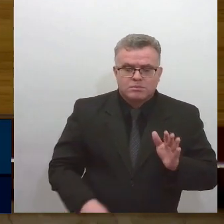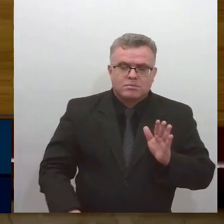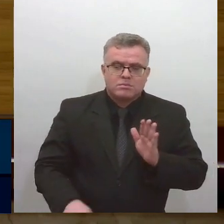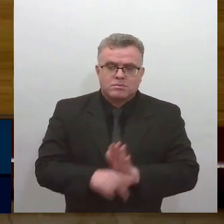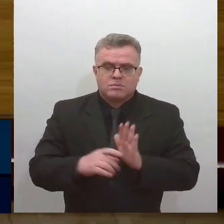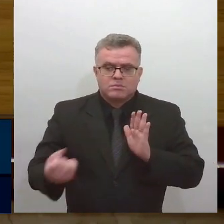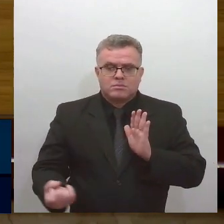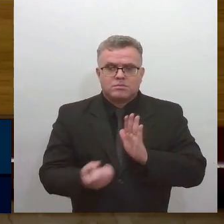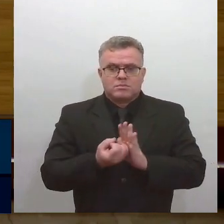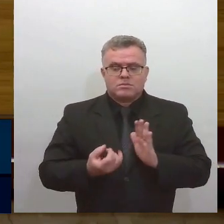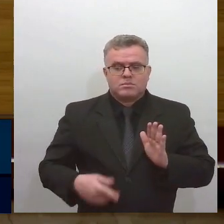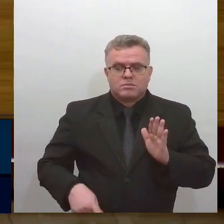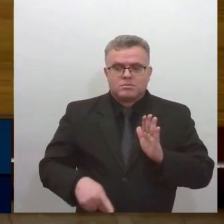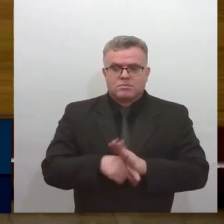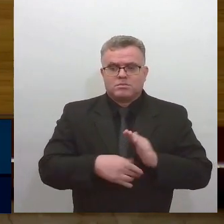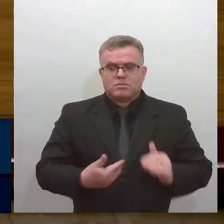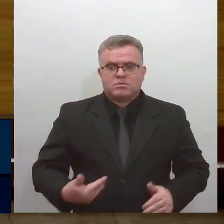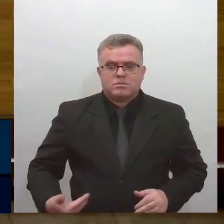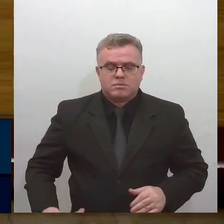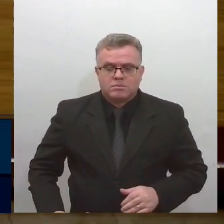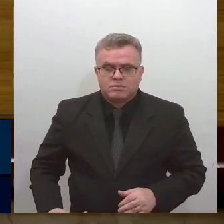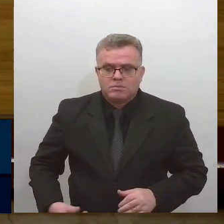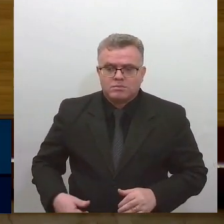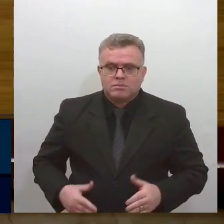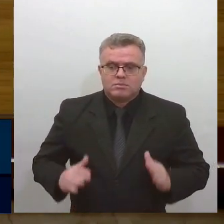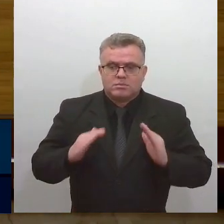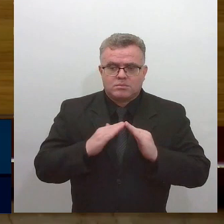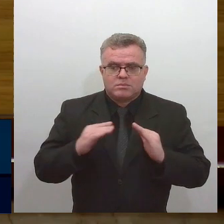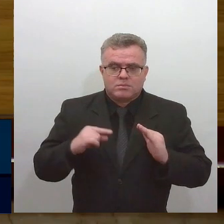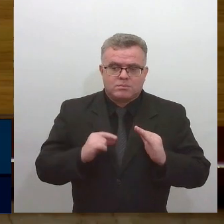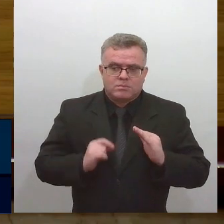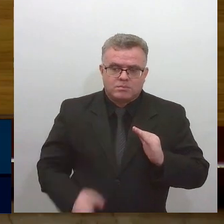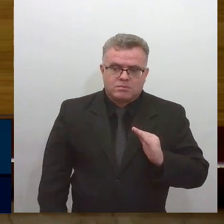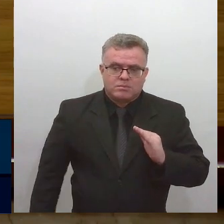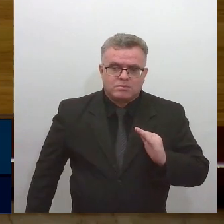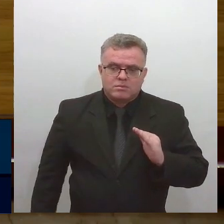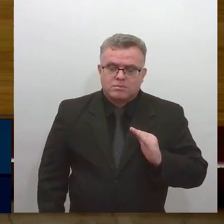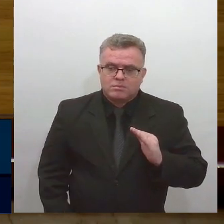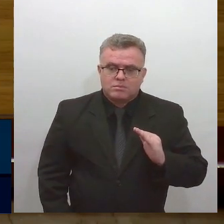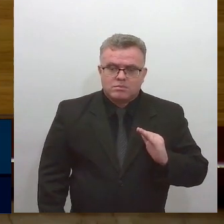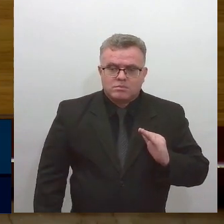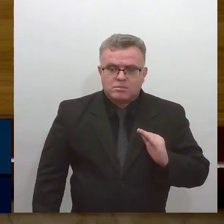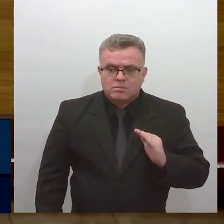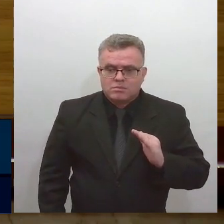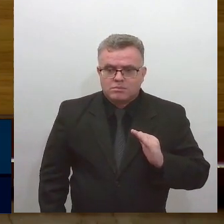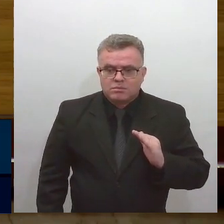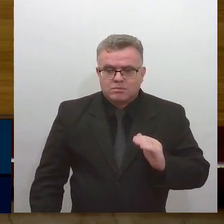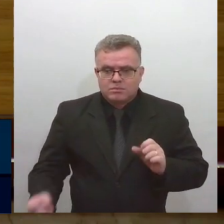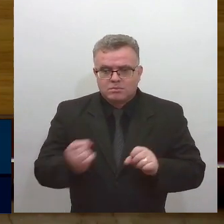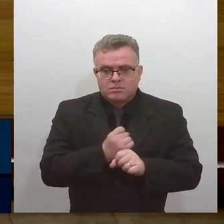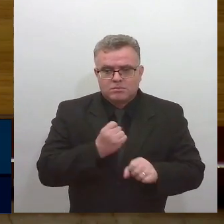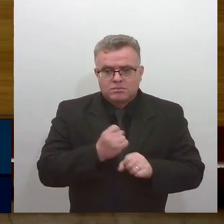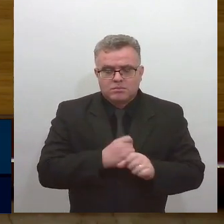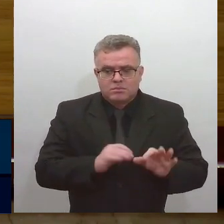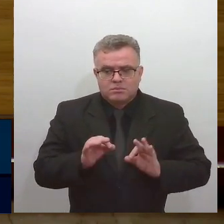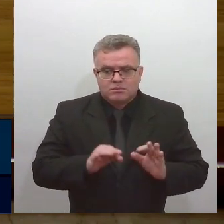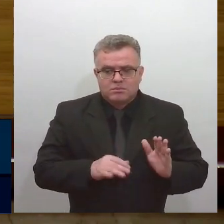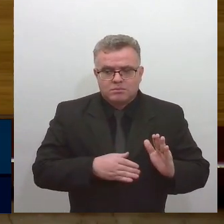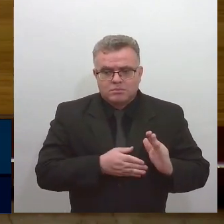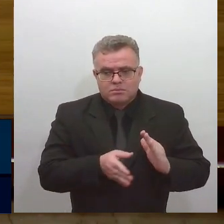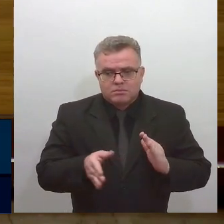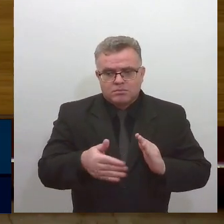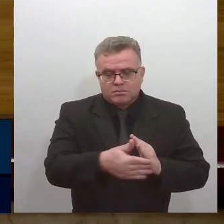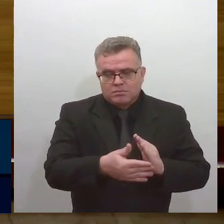a gente vai lá na casa da gente a gente tá lá com a casa de repente você faz mais uma água depois você constrói mais uma parede faz mais um